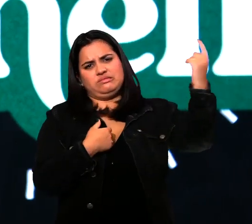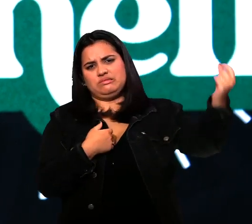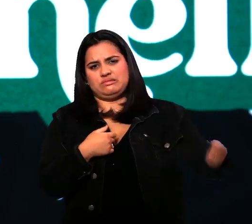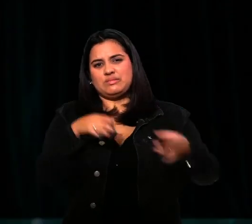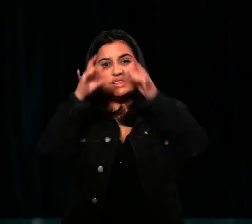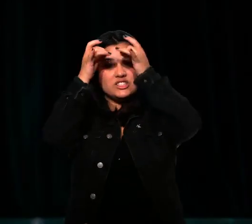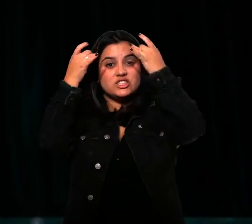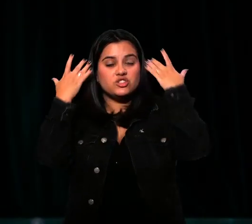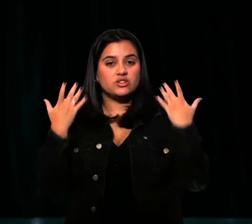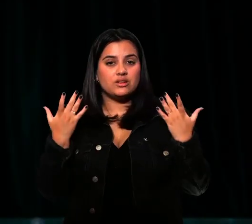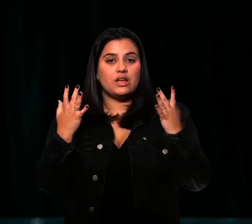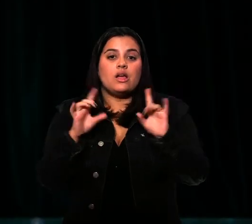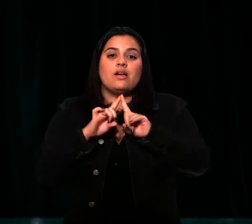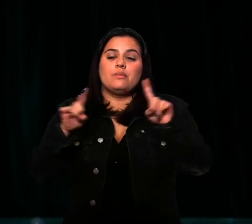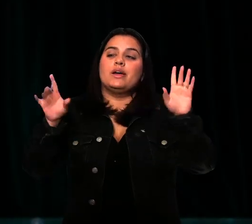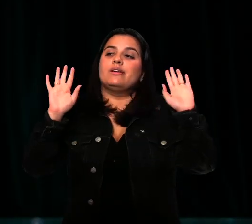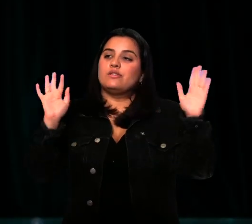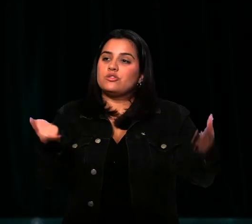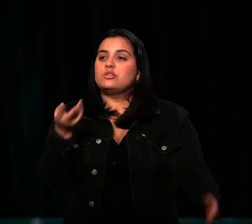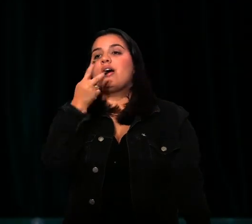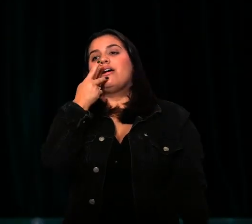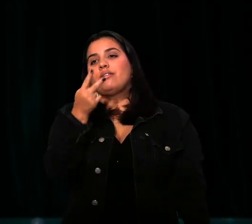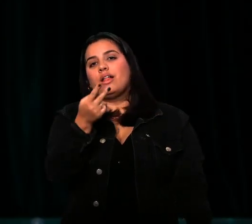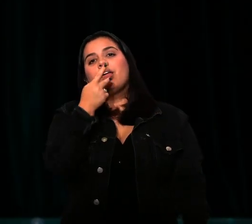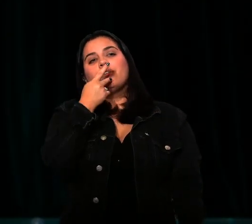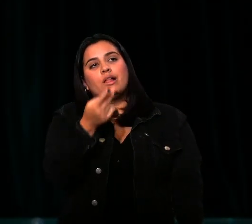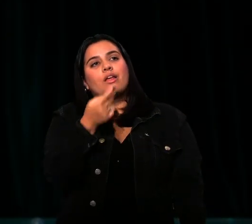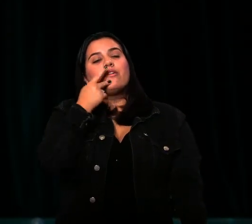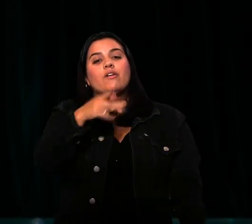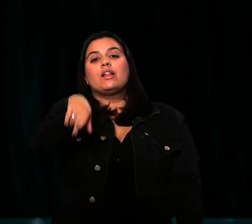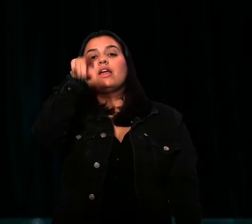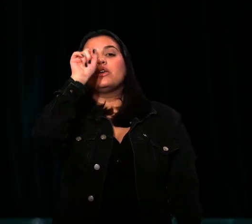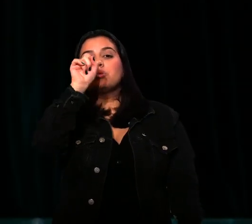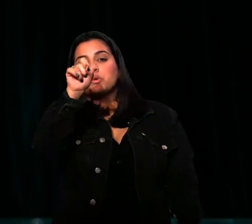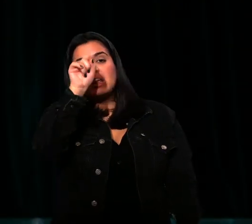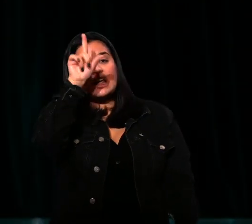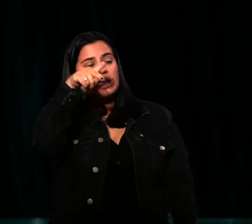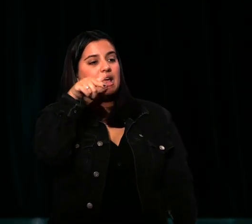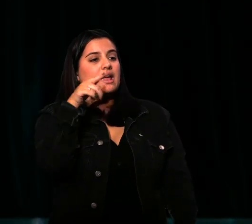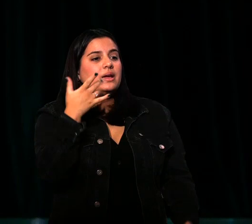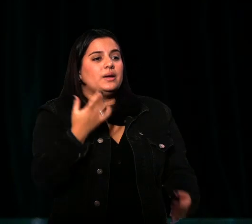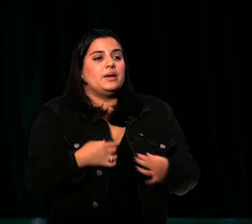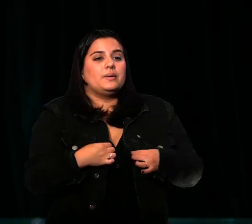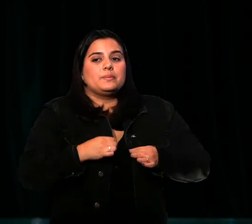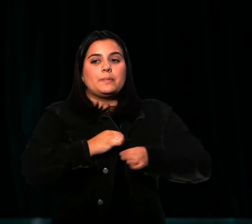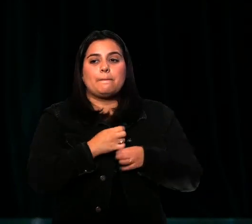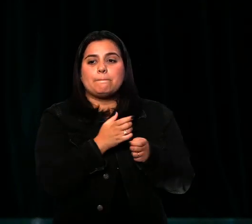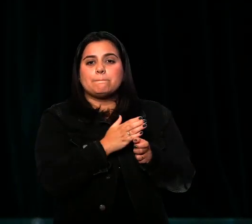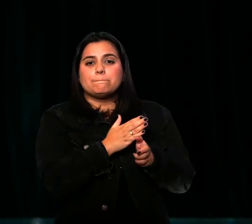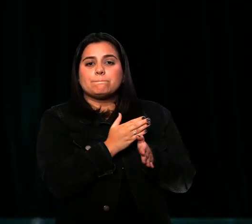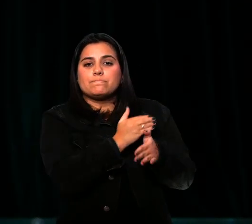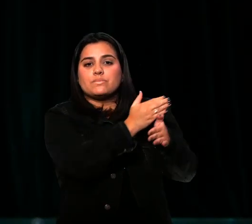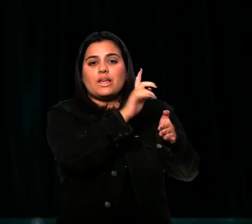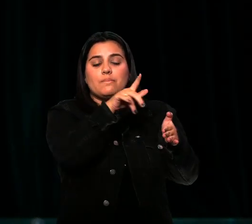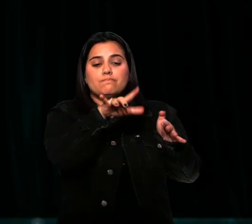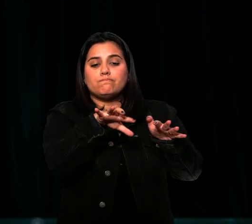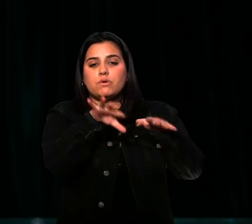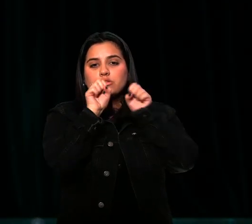Mas isso, meu irmão, já falei várias vezes aqui na igreja, é atalho, e atalho na palavra de Deus, meu irmão, é